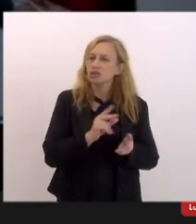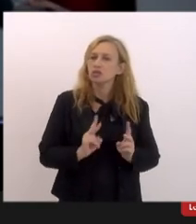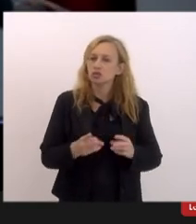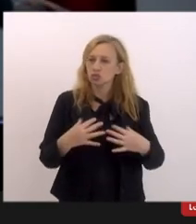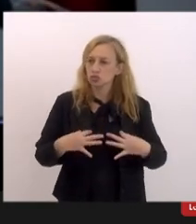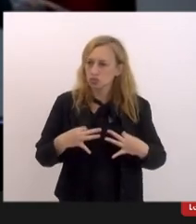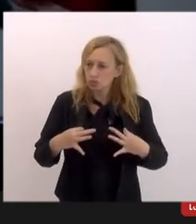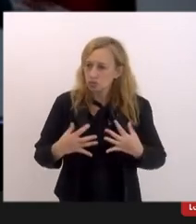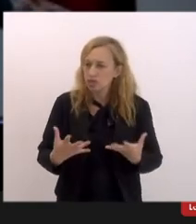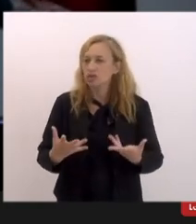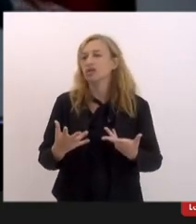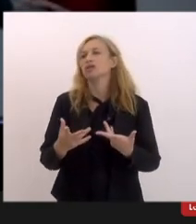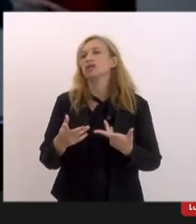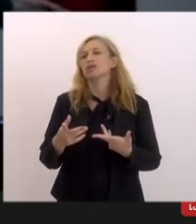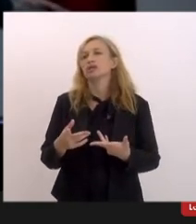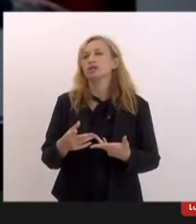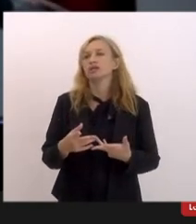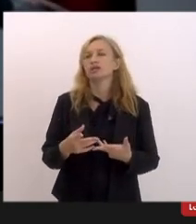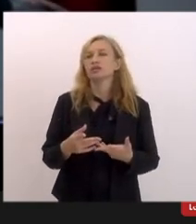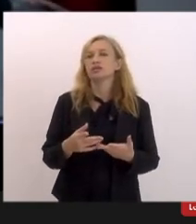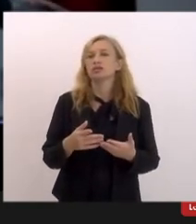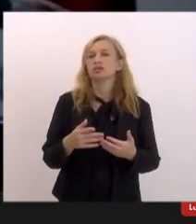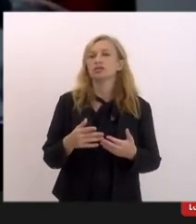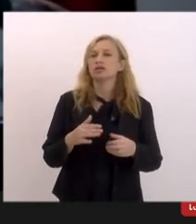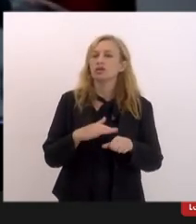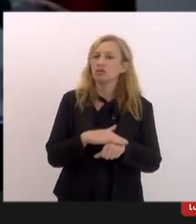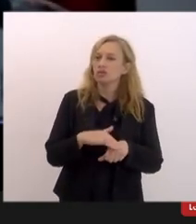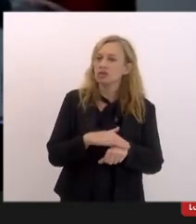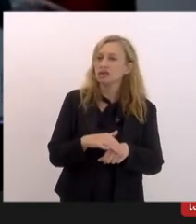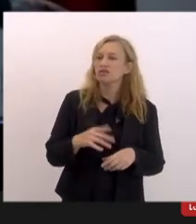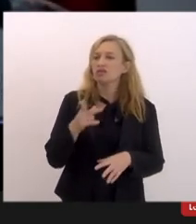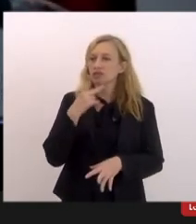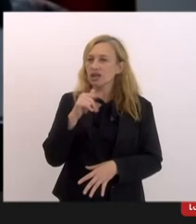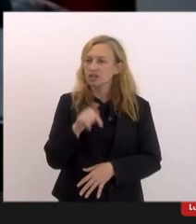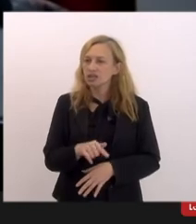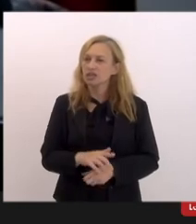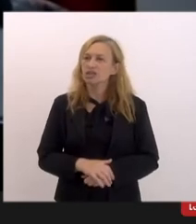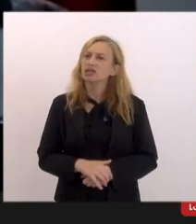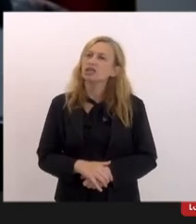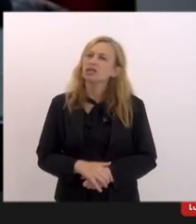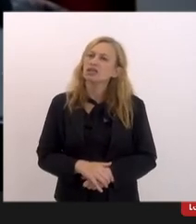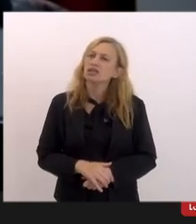aberta e disposta para o processo de melhoria. Como foi falado aqui,